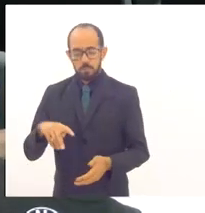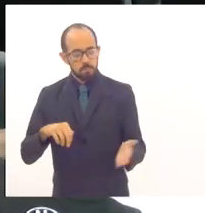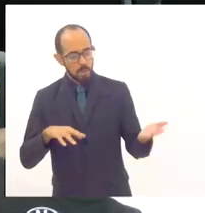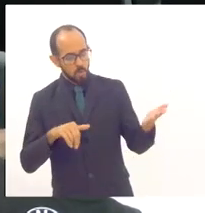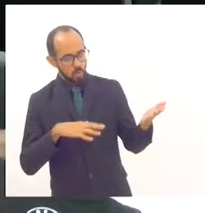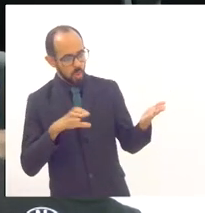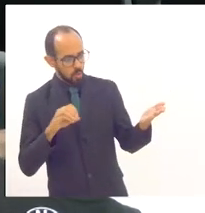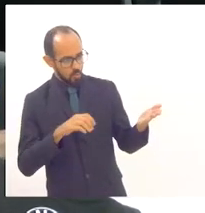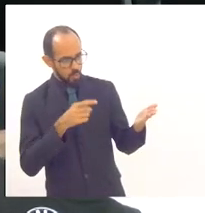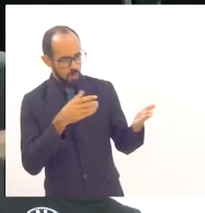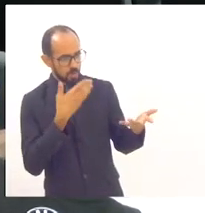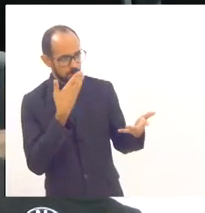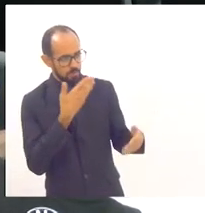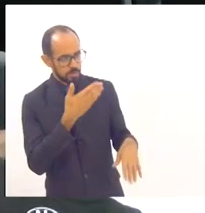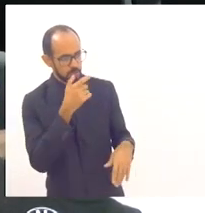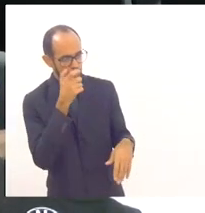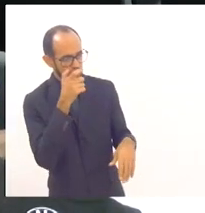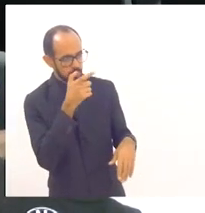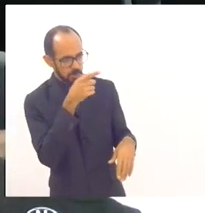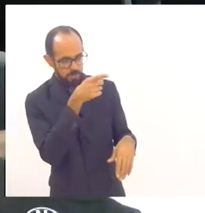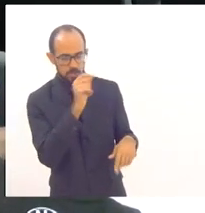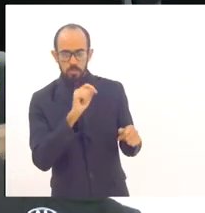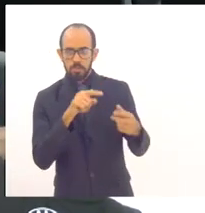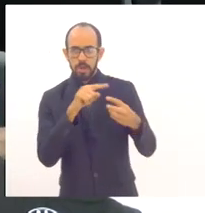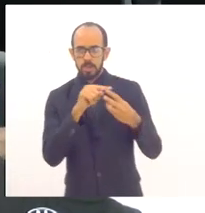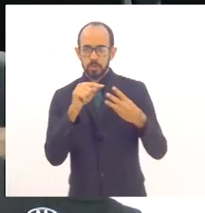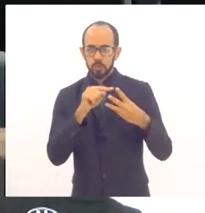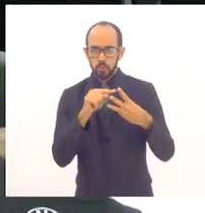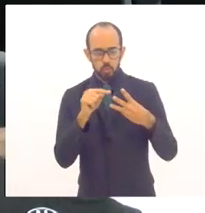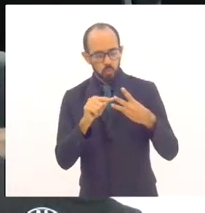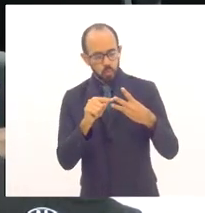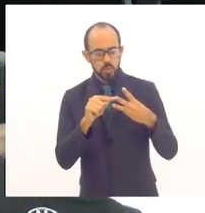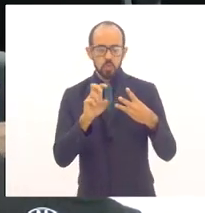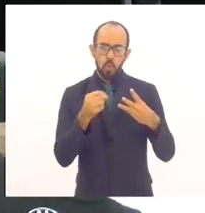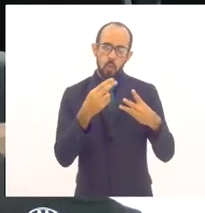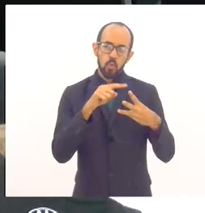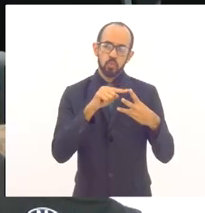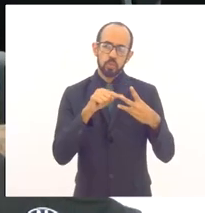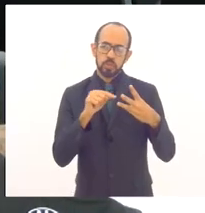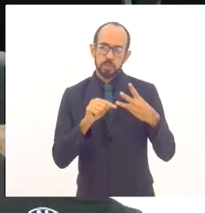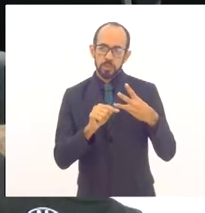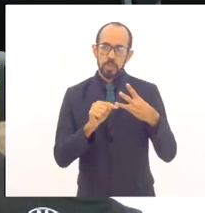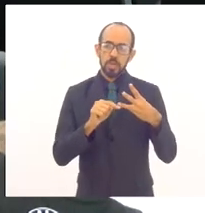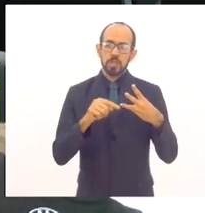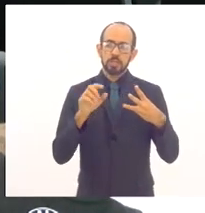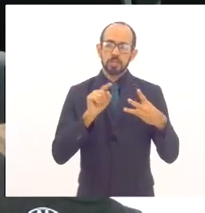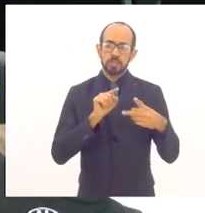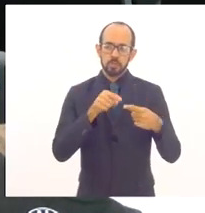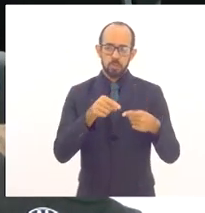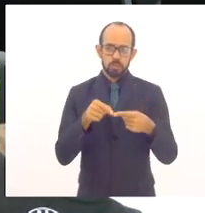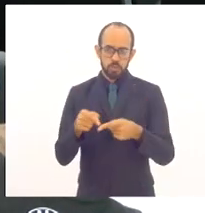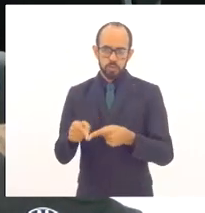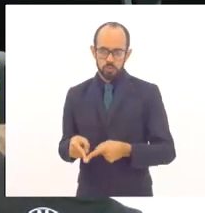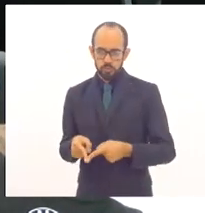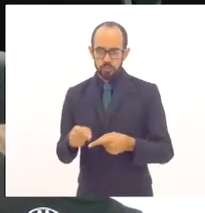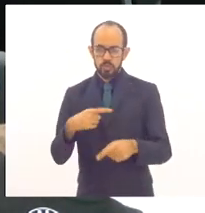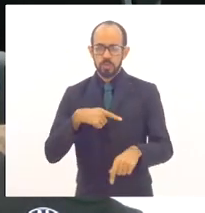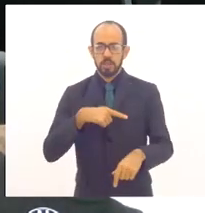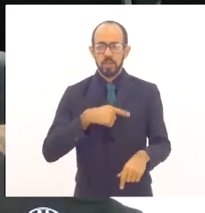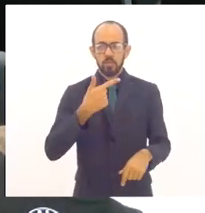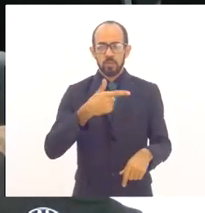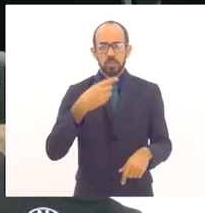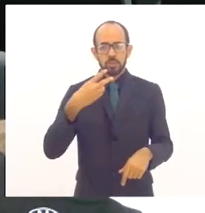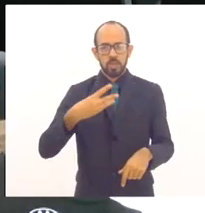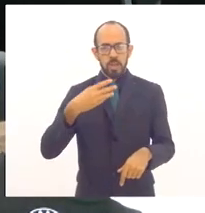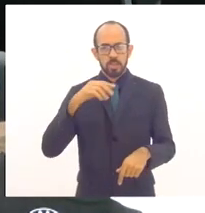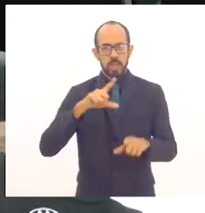você chamasse atenção, pelo menos, de 2 ou 3 pontos mais. Como isso. Tem, eu estou vendo aqui, o nosso projeto tem 23